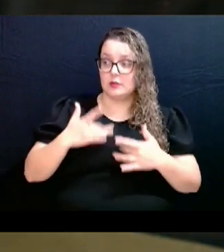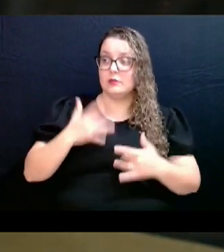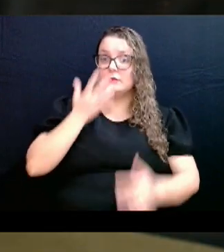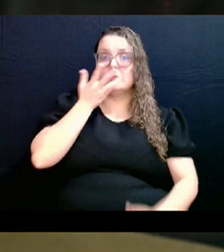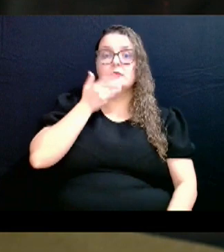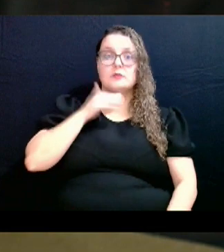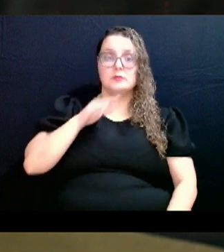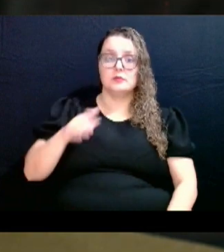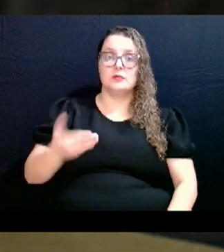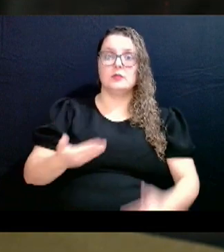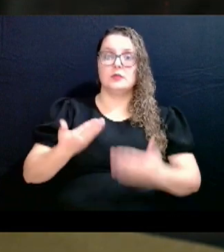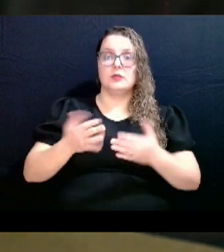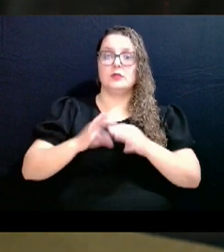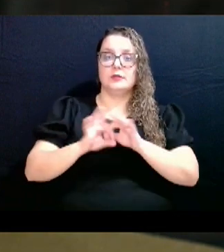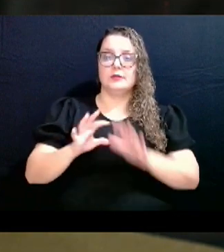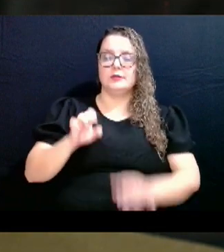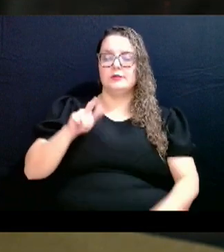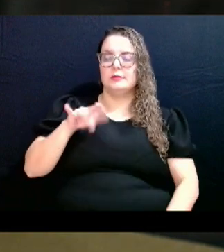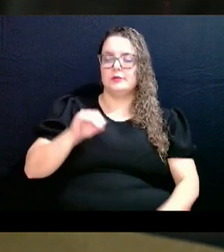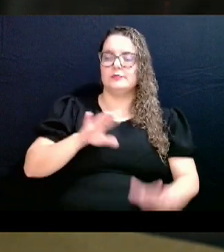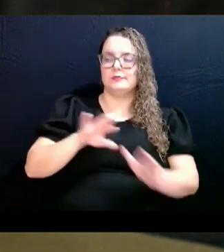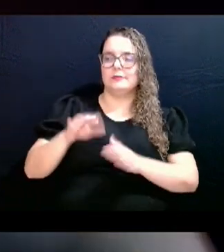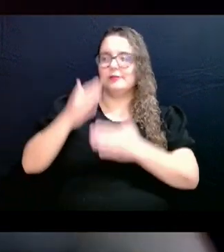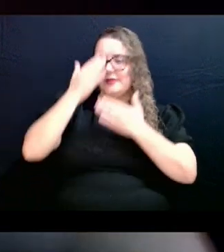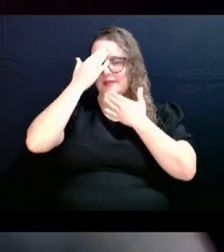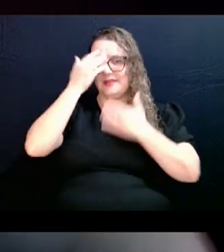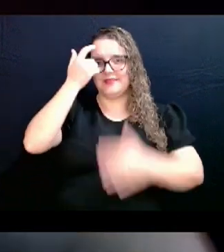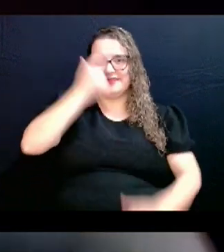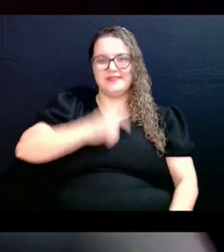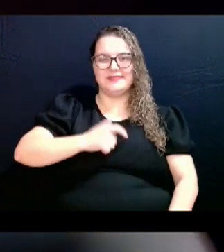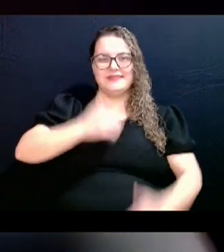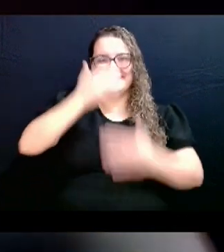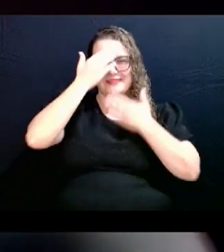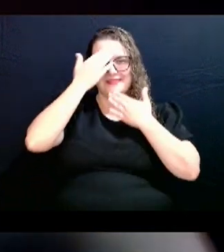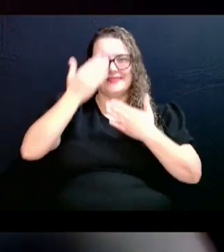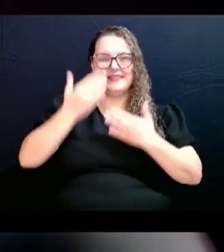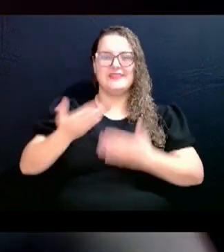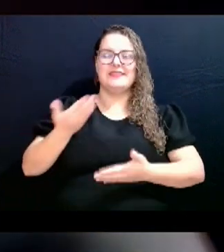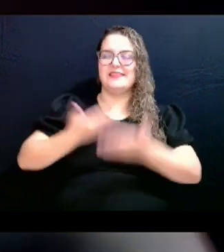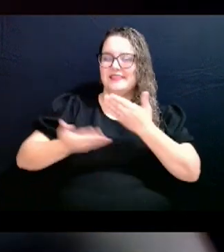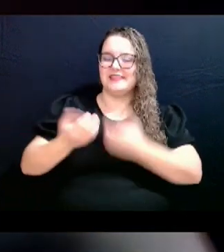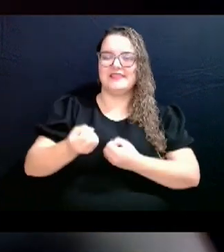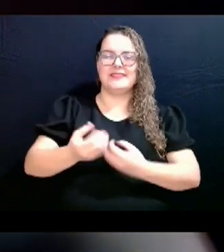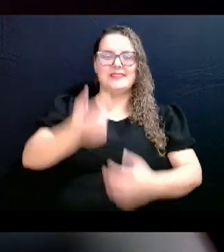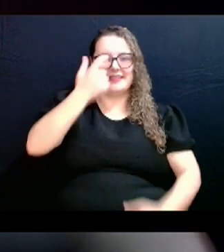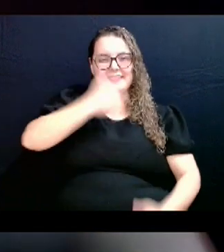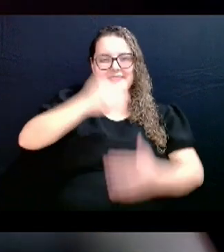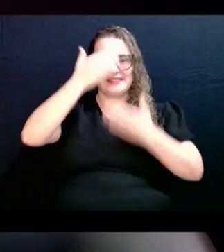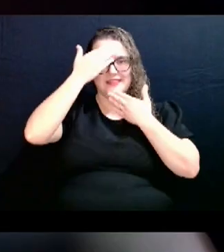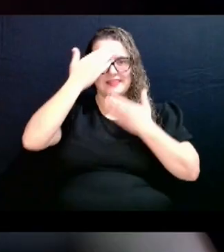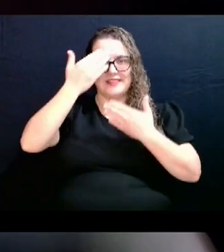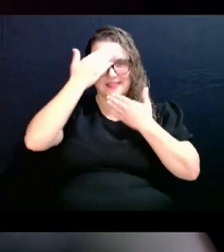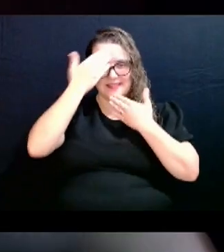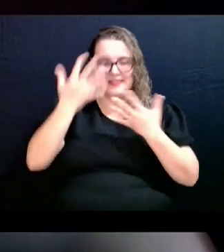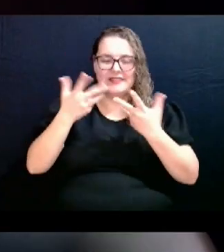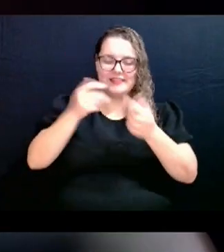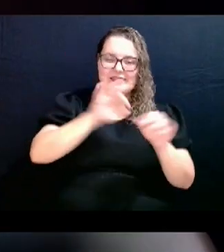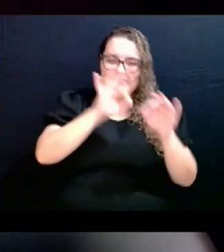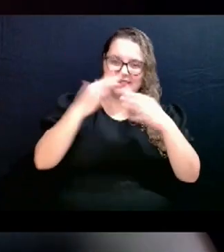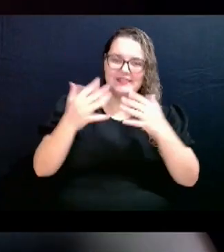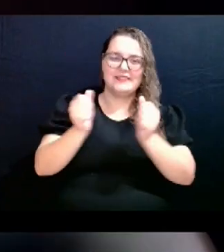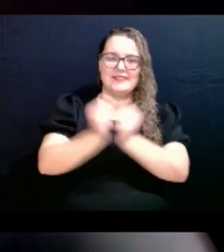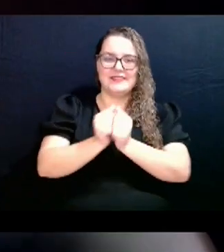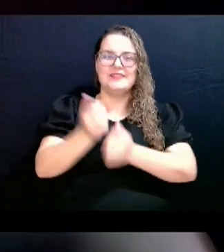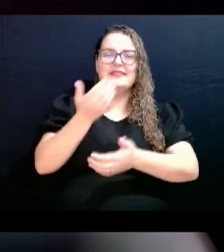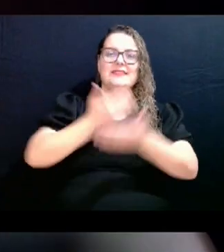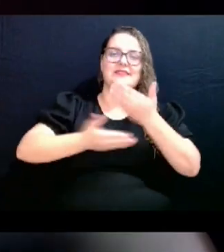o ego de lado. Obrigada, viu, pelo seu compartilhamento de informações. Eu que agradeço a todos que estão com a gente. Compartilhe essa